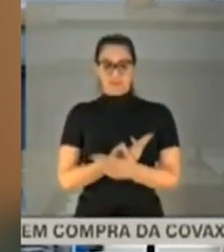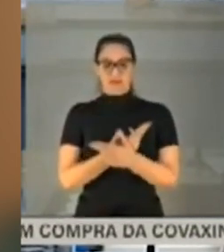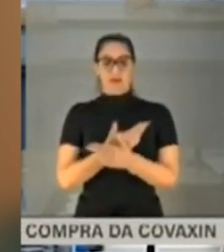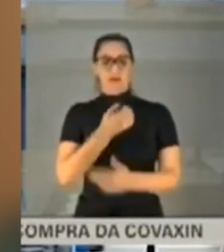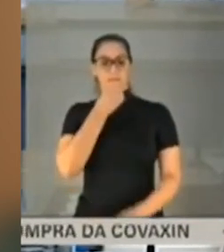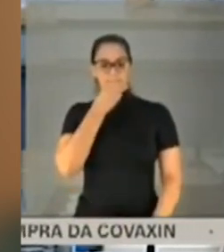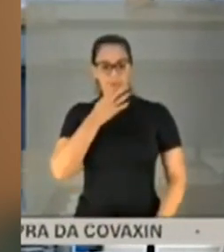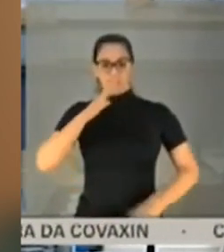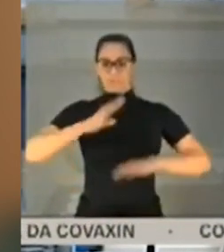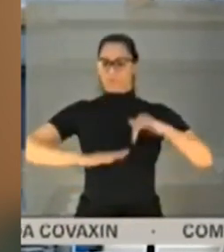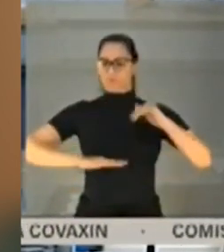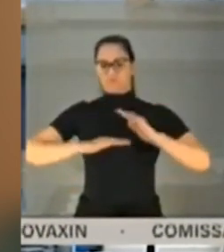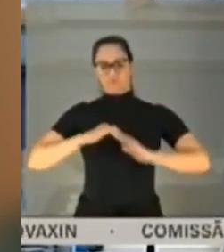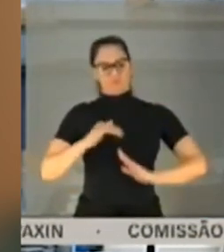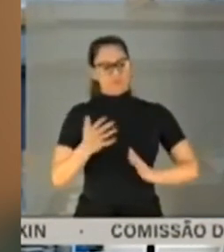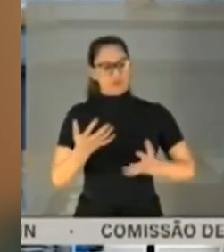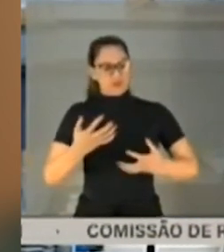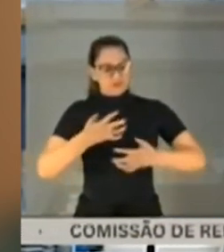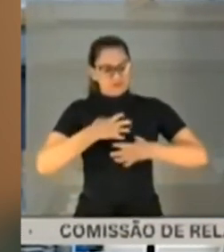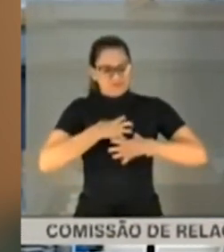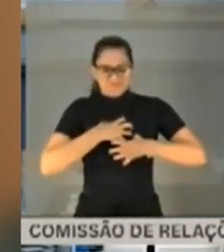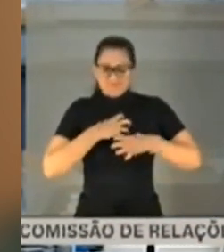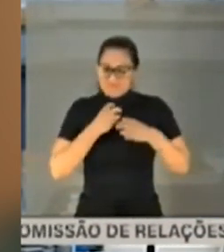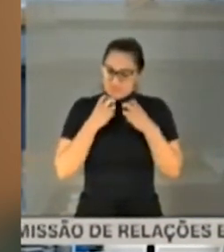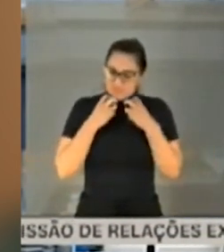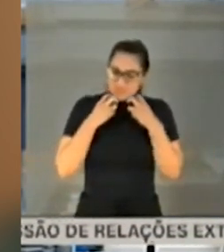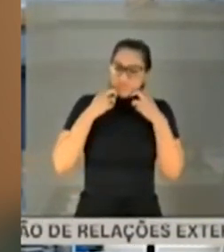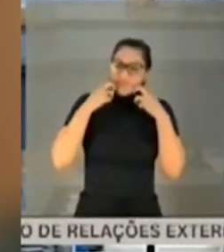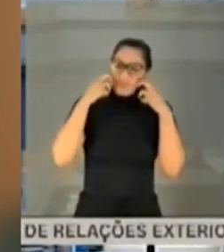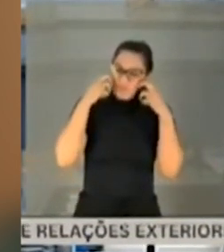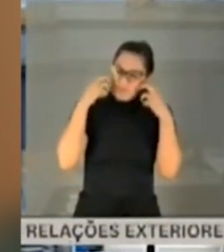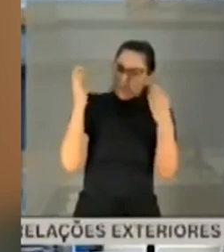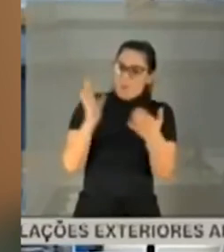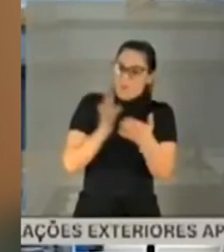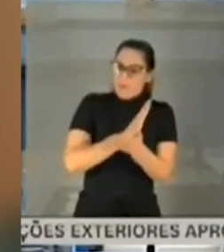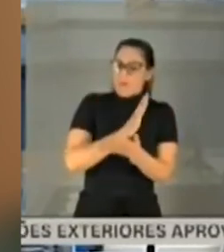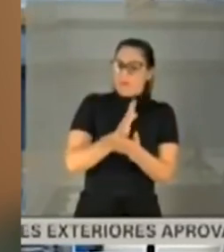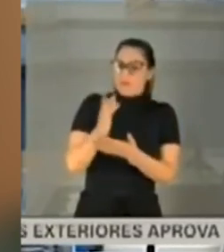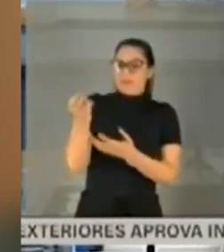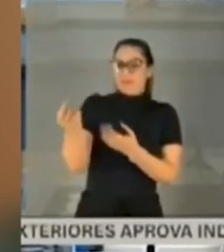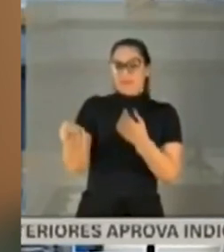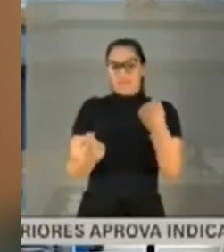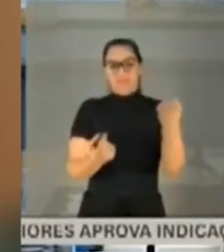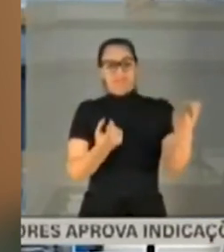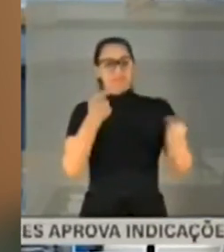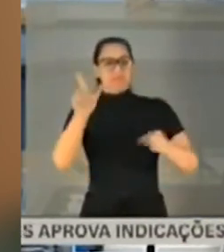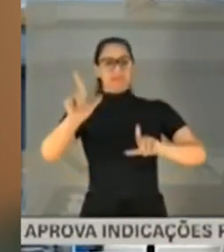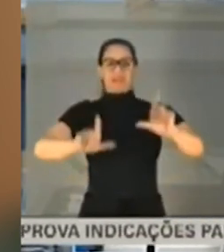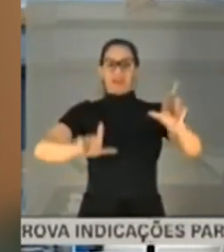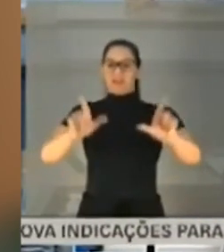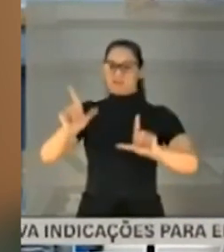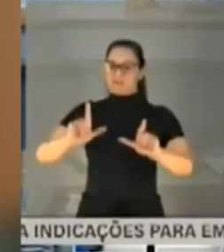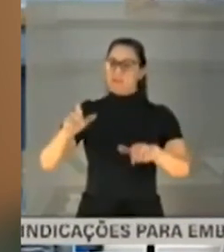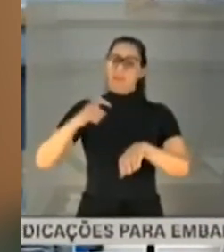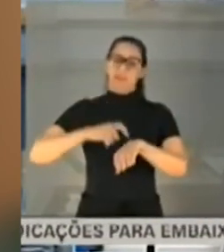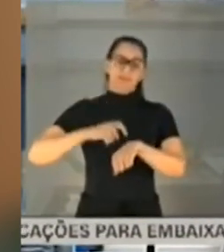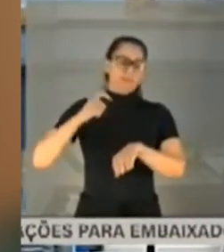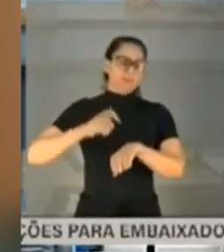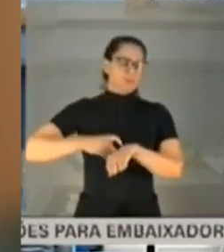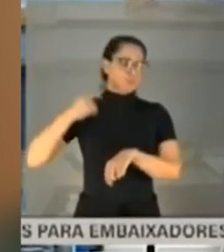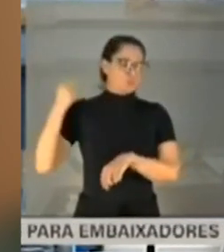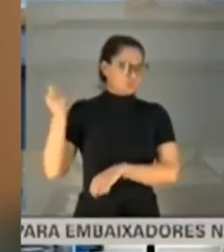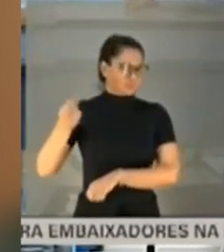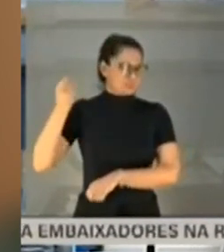nas suas Armadas Deve estar muito envergonhado com algumas pessoas que hoje estão na mídia porque a fazer muito tempo